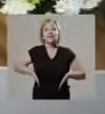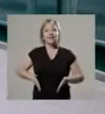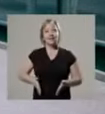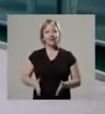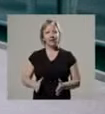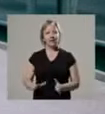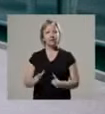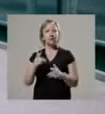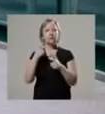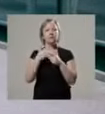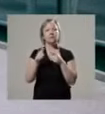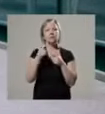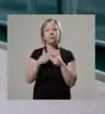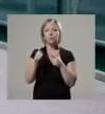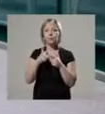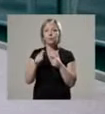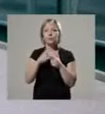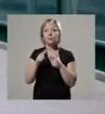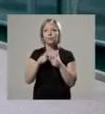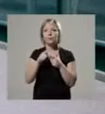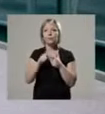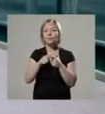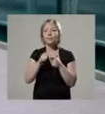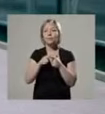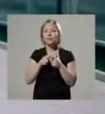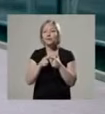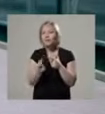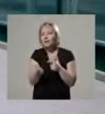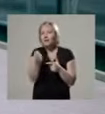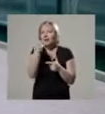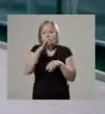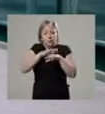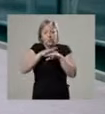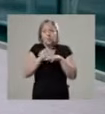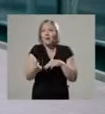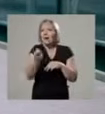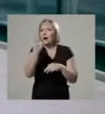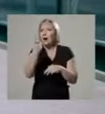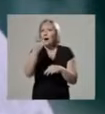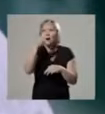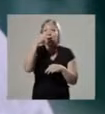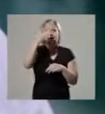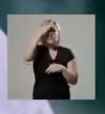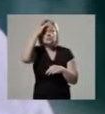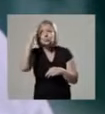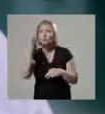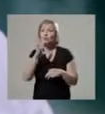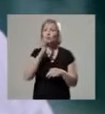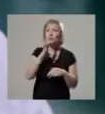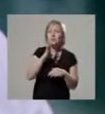Eu nasci com mielomeningocele no momento em que muito pouca gente sabia o que era essa